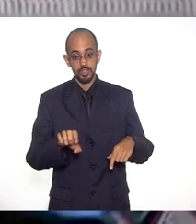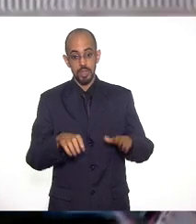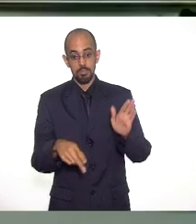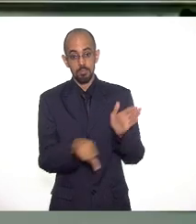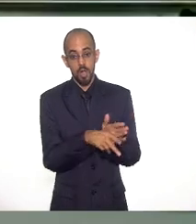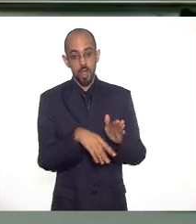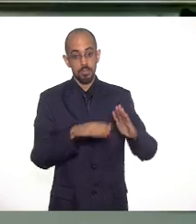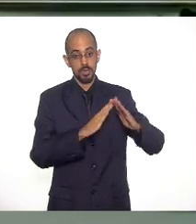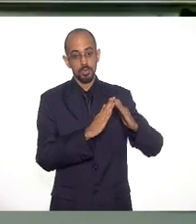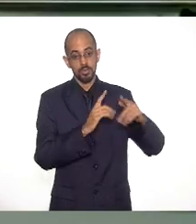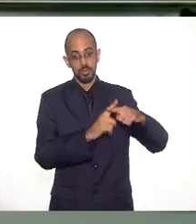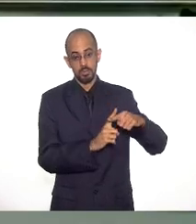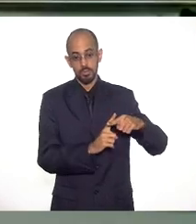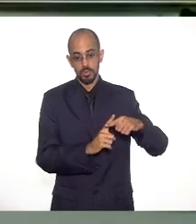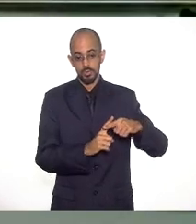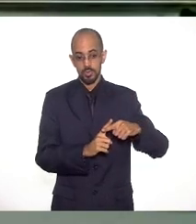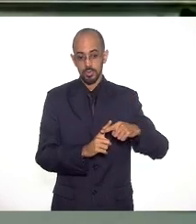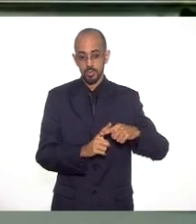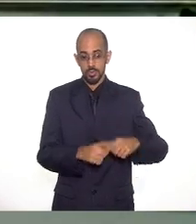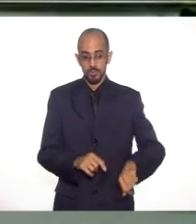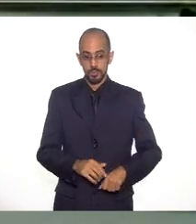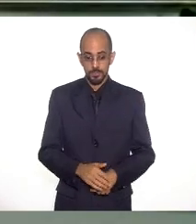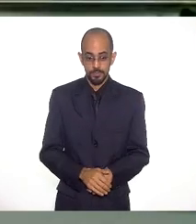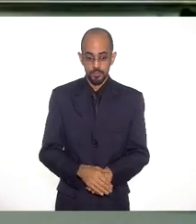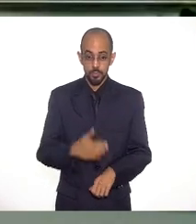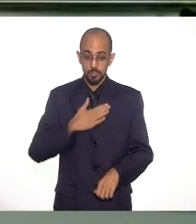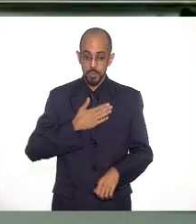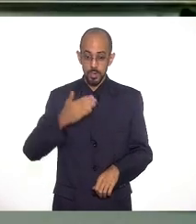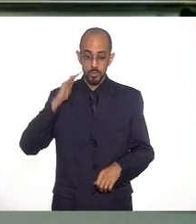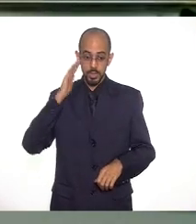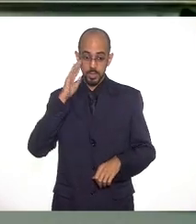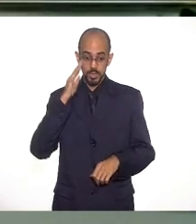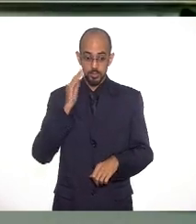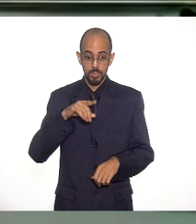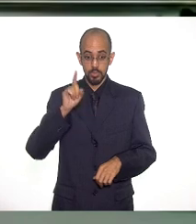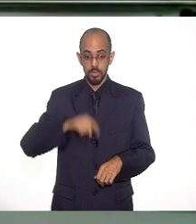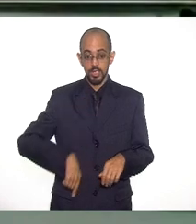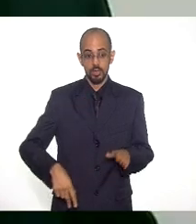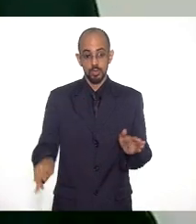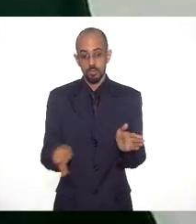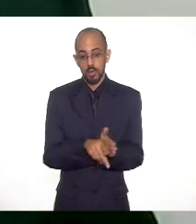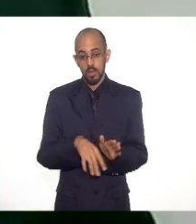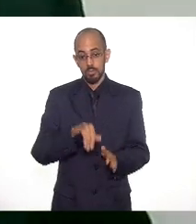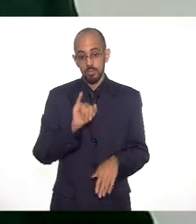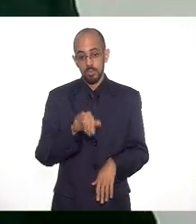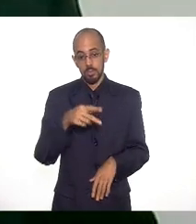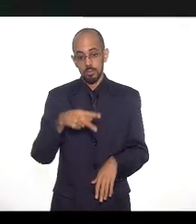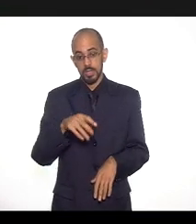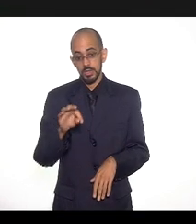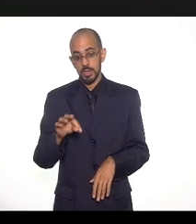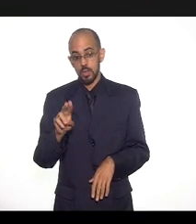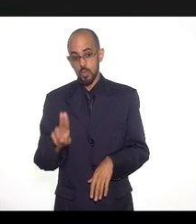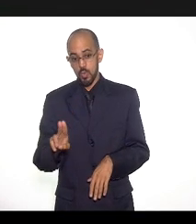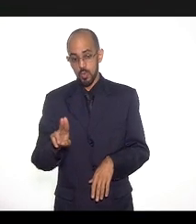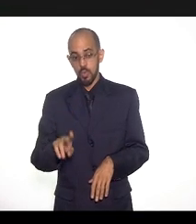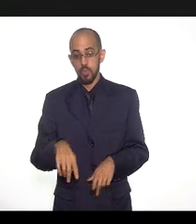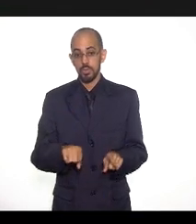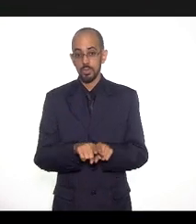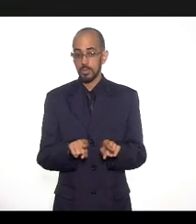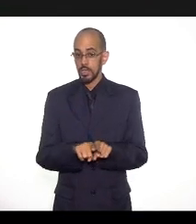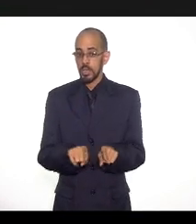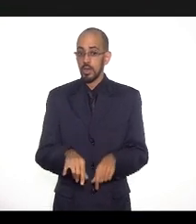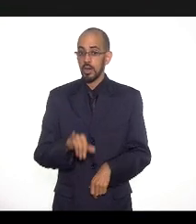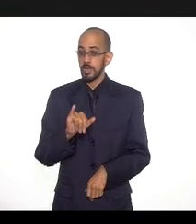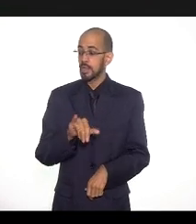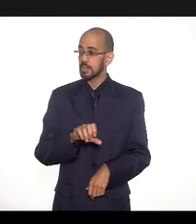ela presta... Seria, no meu entendimento, do IPTU, do ISS, do serviço que,